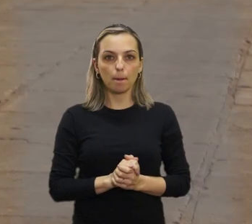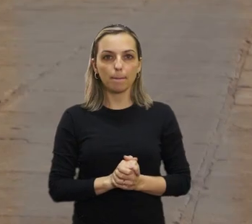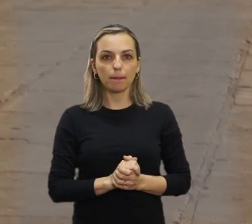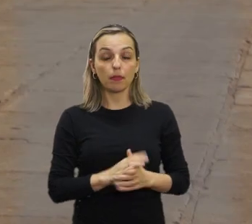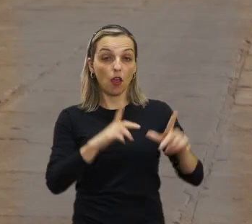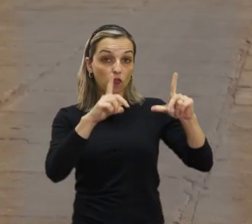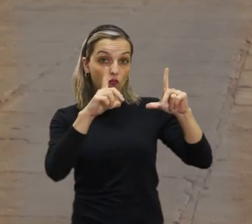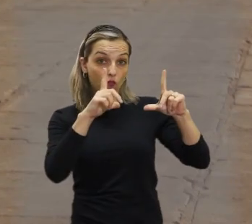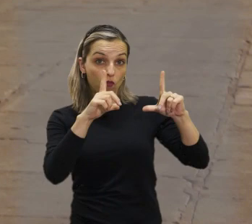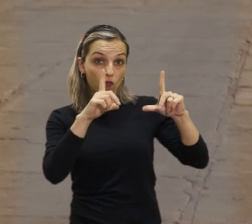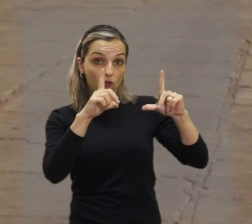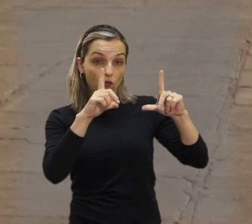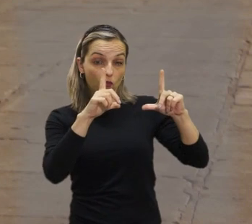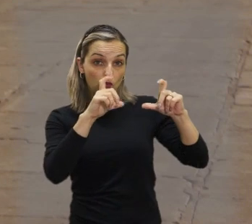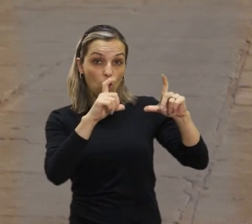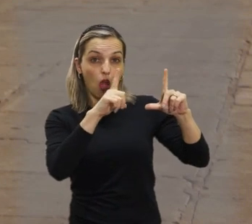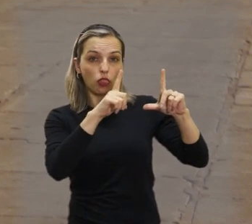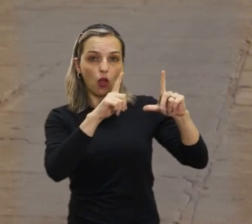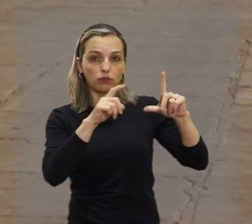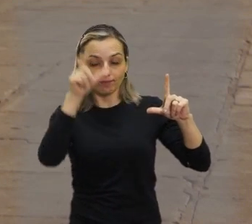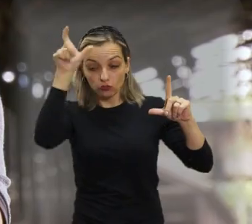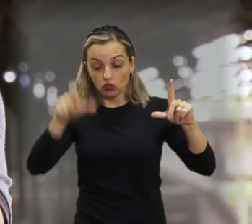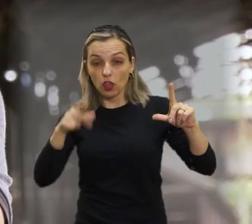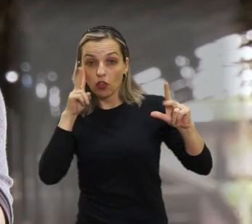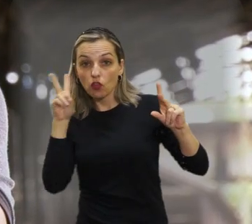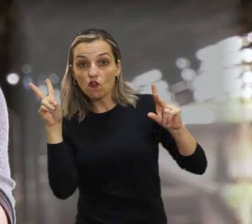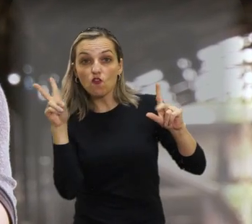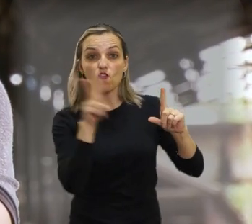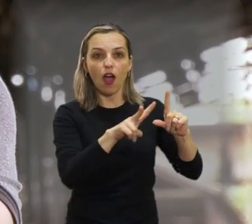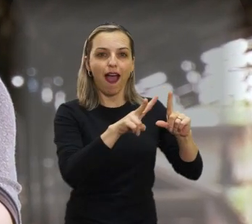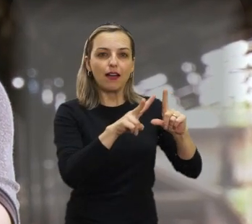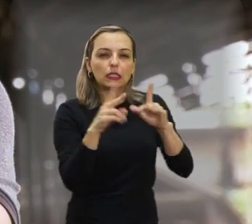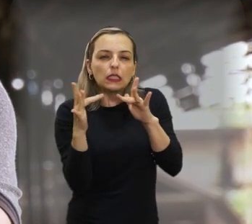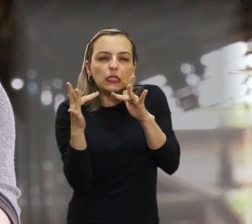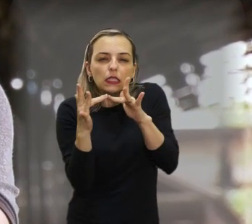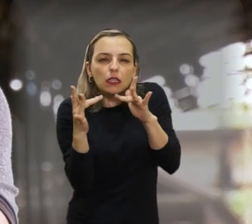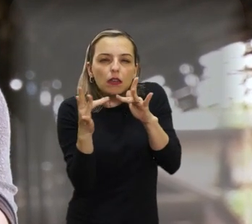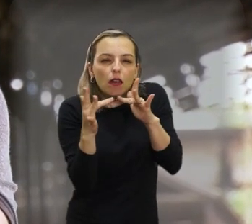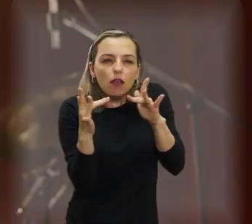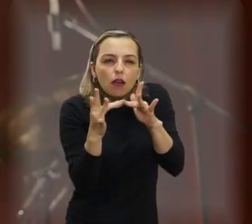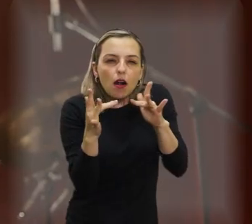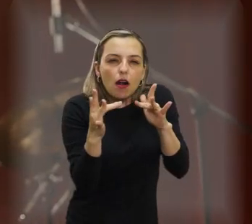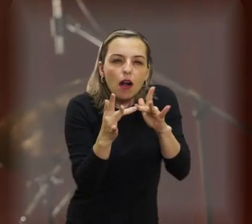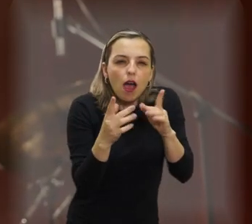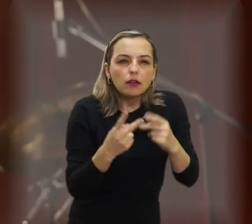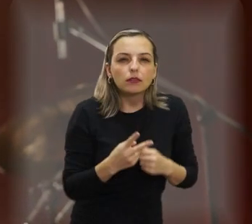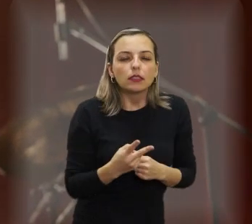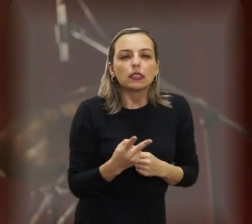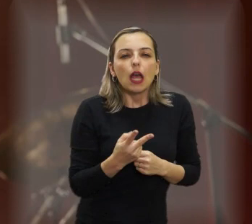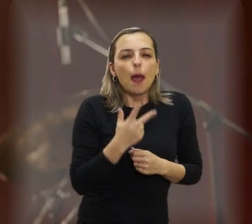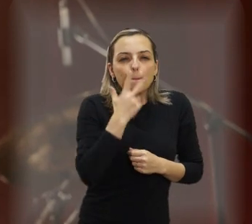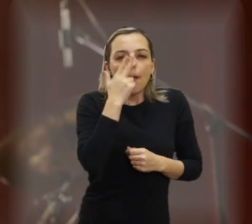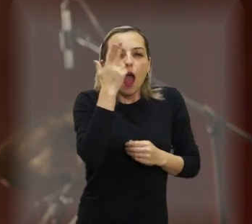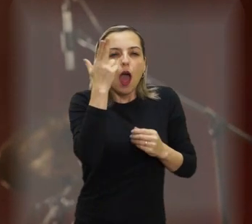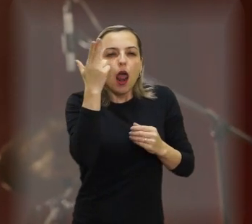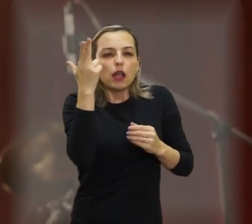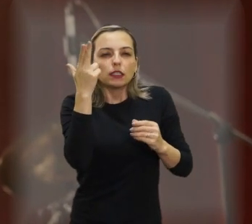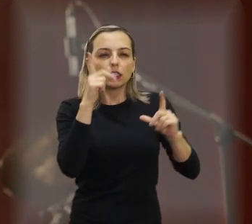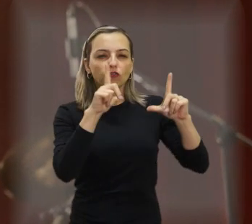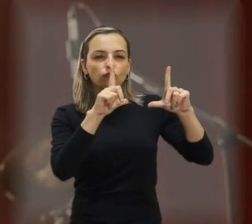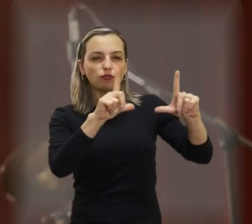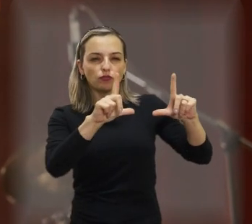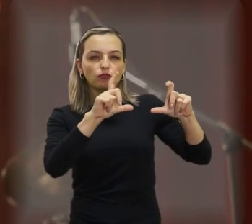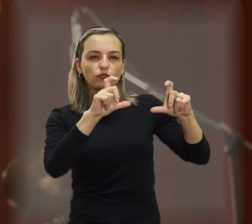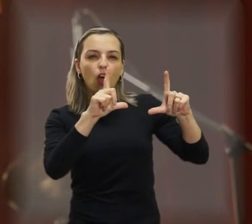O que eu tento nas minhas fotos é trazer o máximo de intimidade possível. É tentar fazer com que